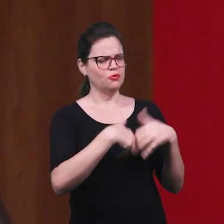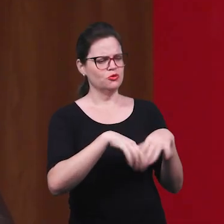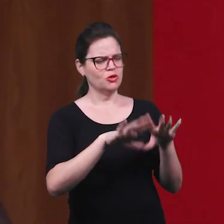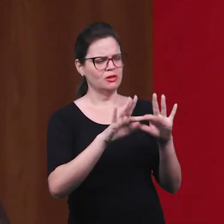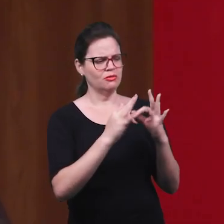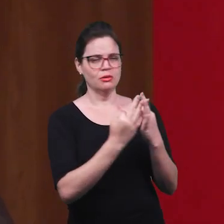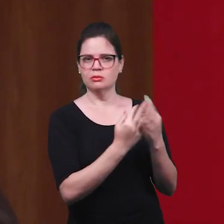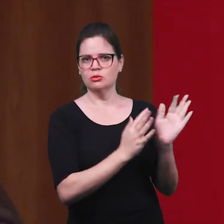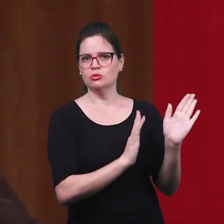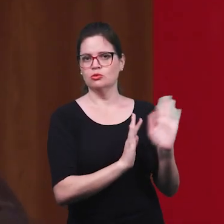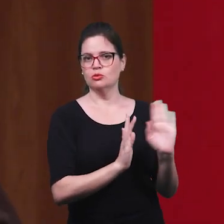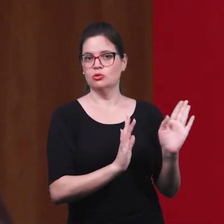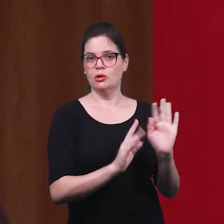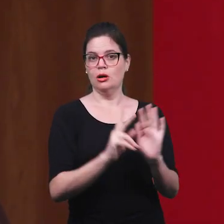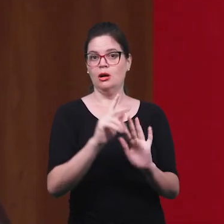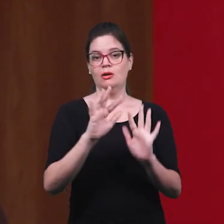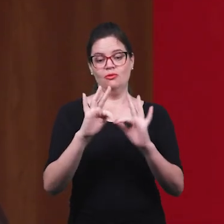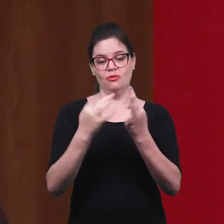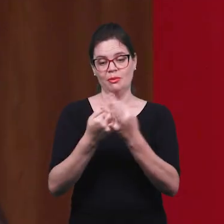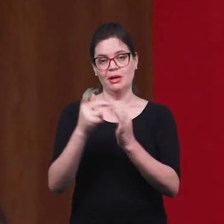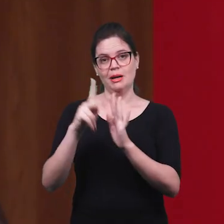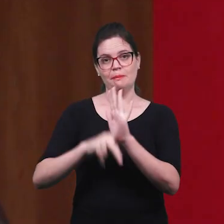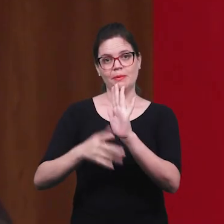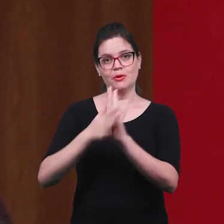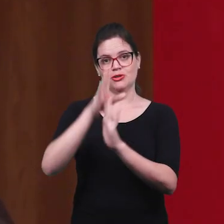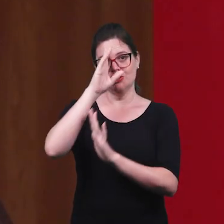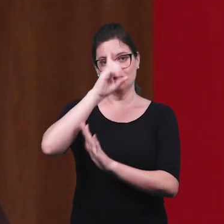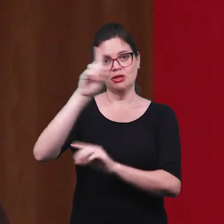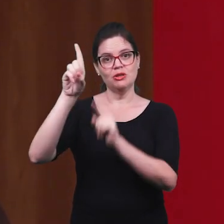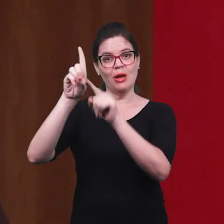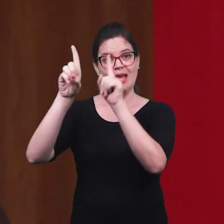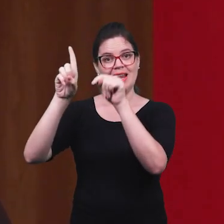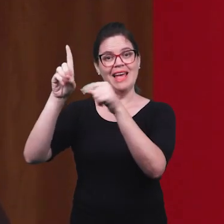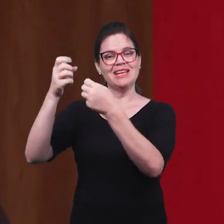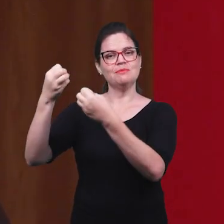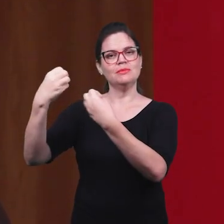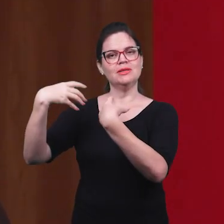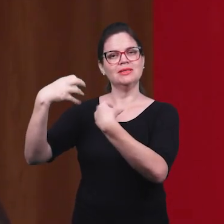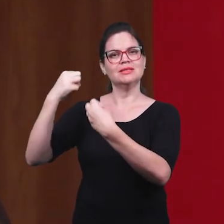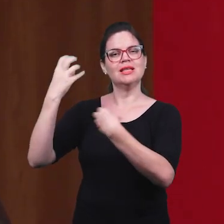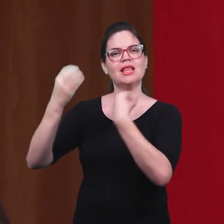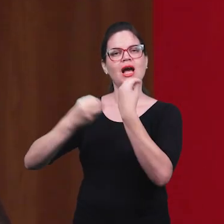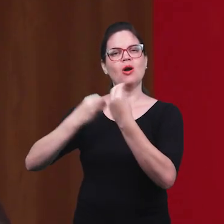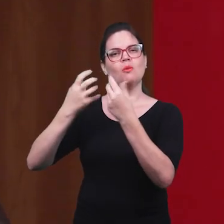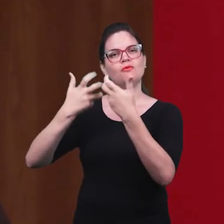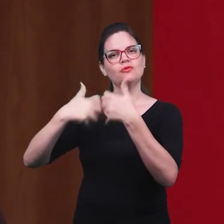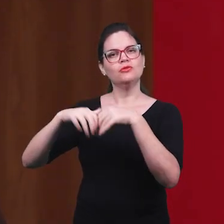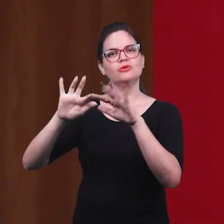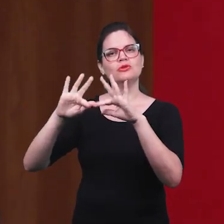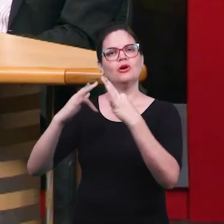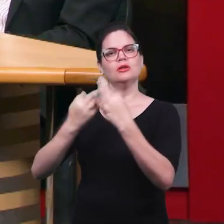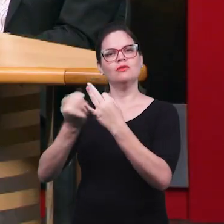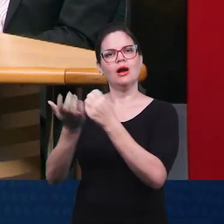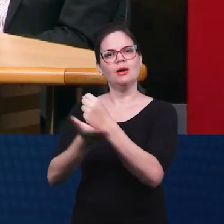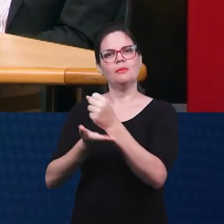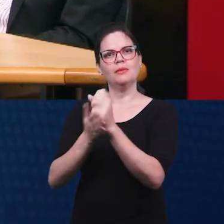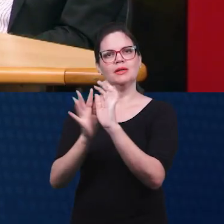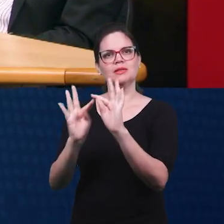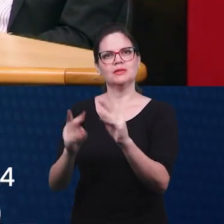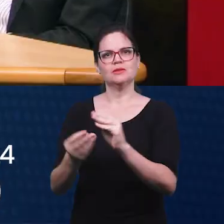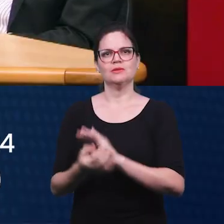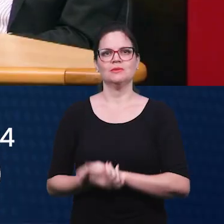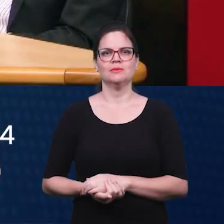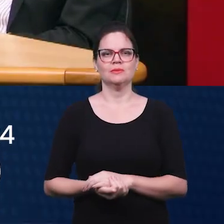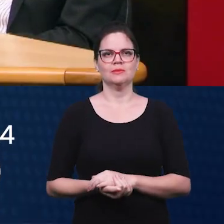Deus. Então só Deus pode estabelecer os alicerces de uma família. Não é isso, pastor Marcelo, pastor Gedair?